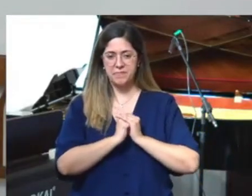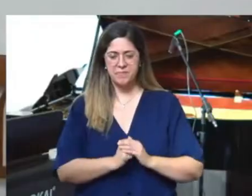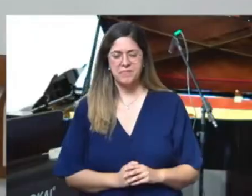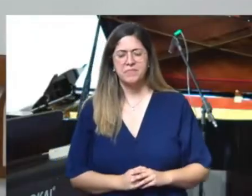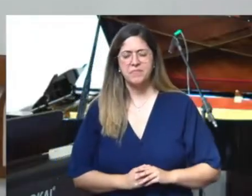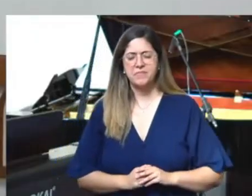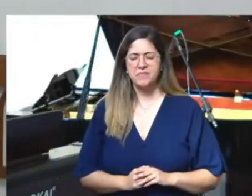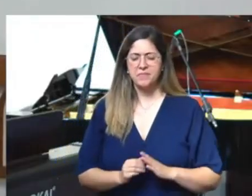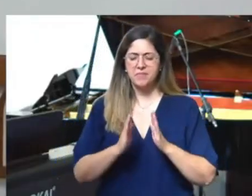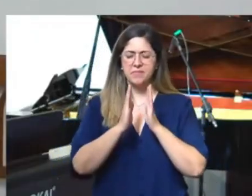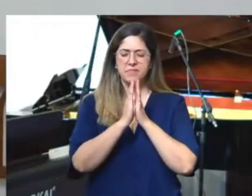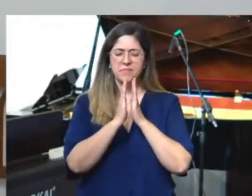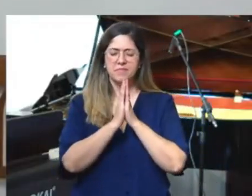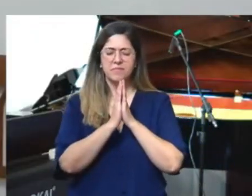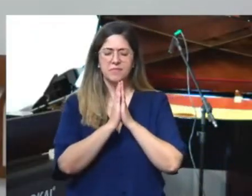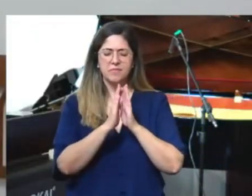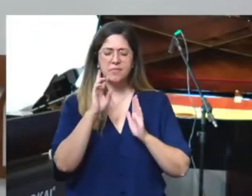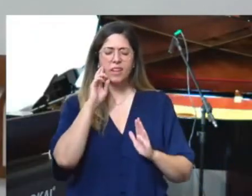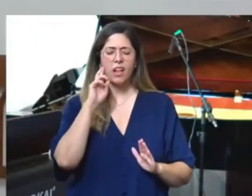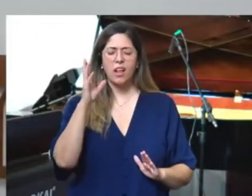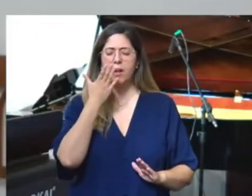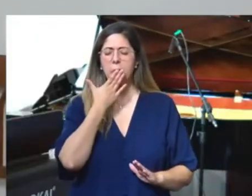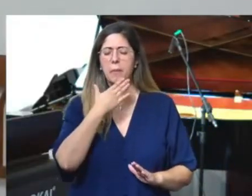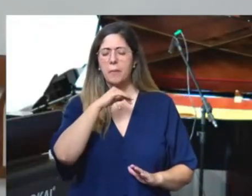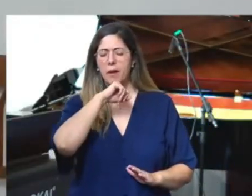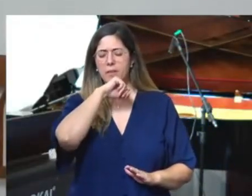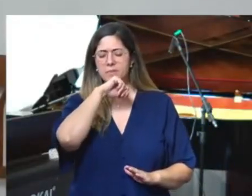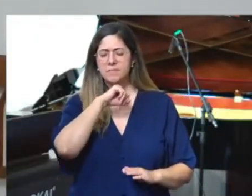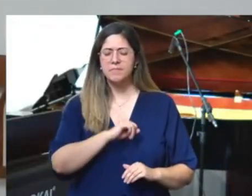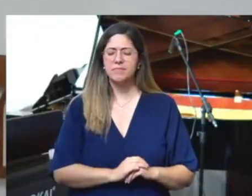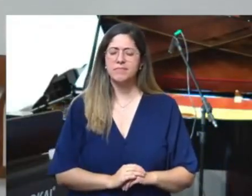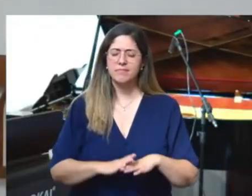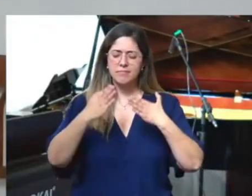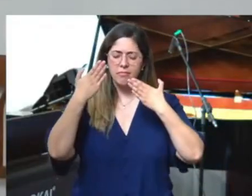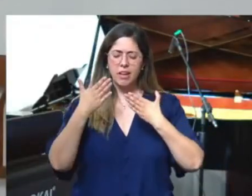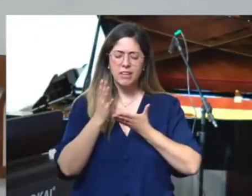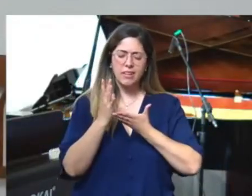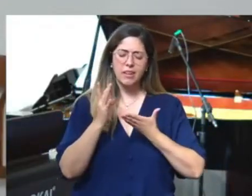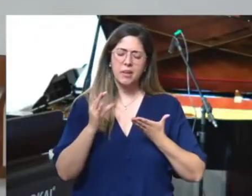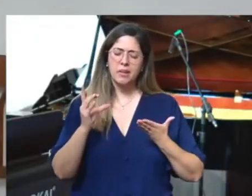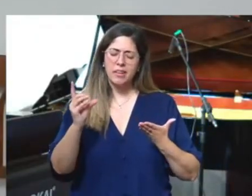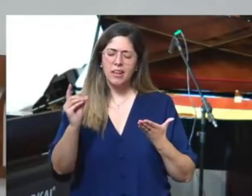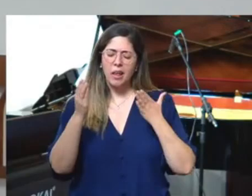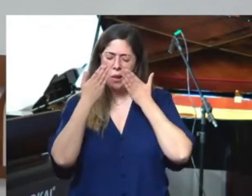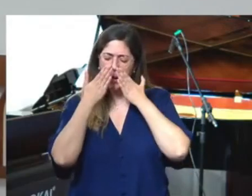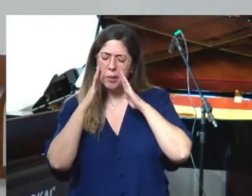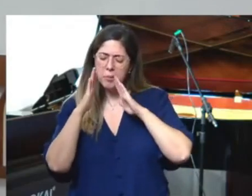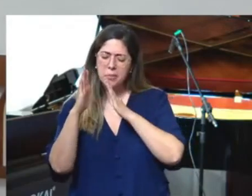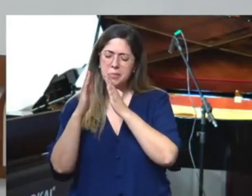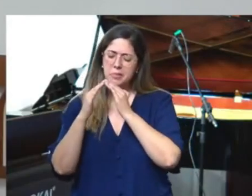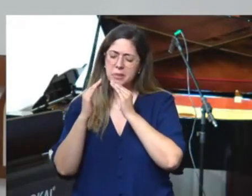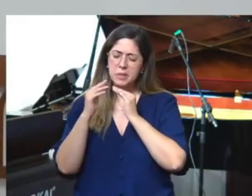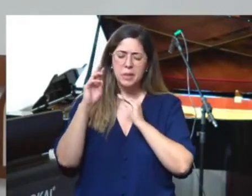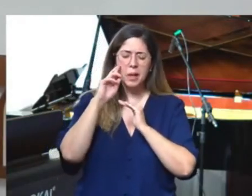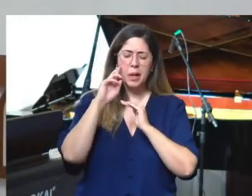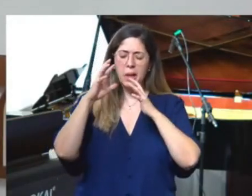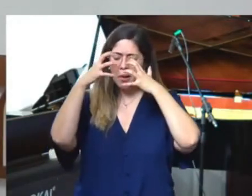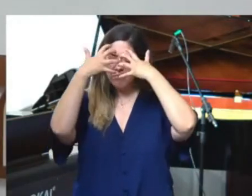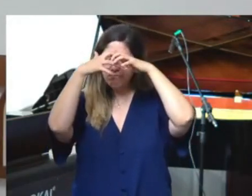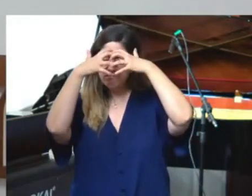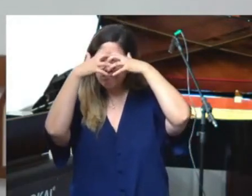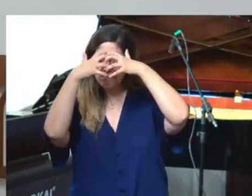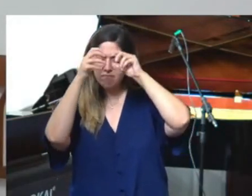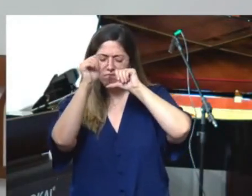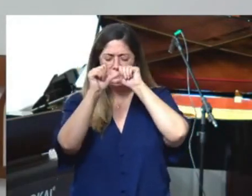vez. Pai, estamos diante da Tua palavra e humildemente te pedimos que o Senhor cative as nossas mentes e